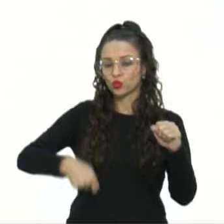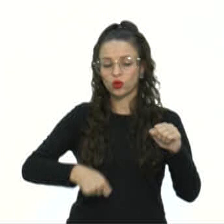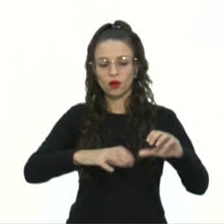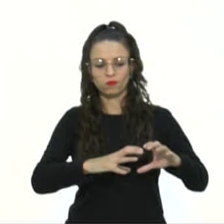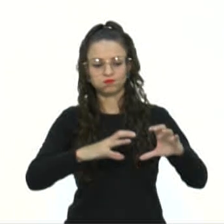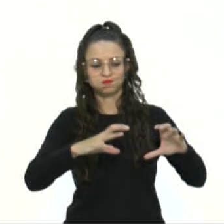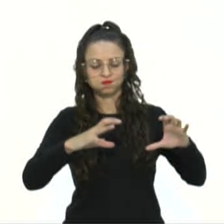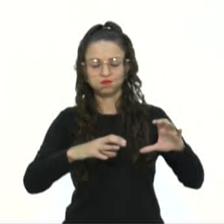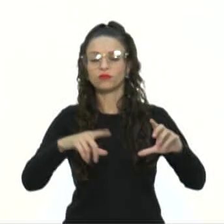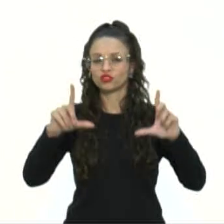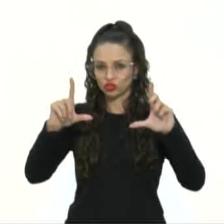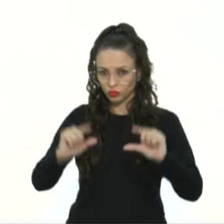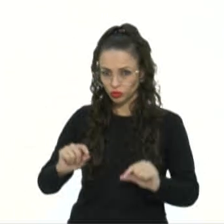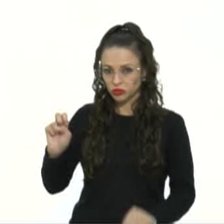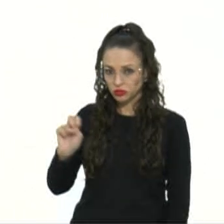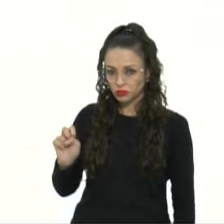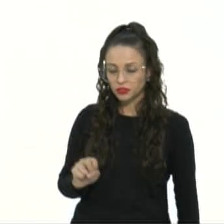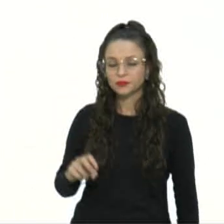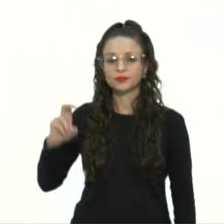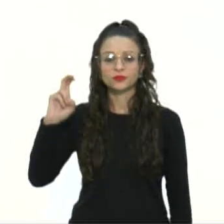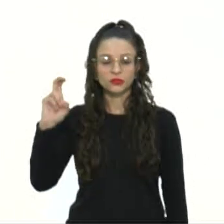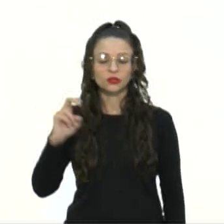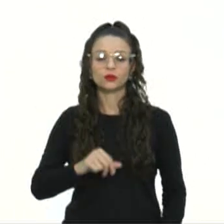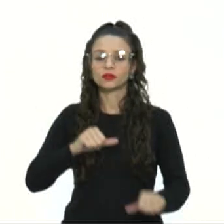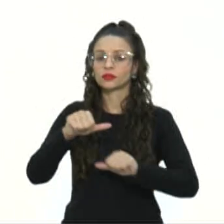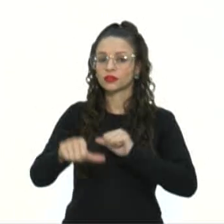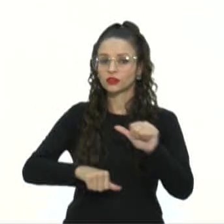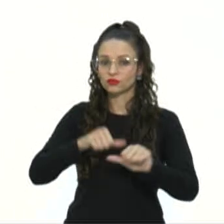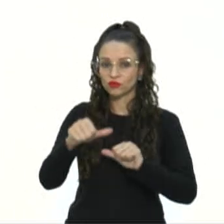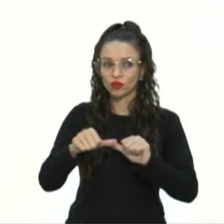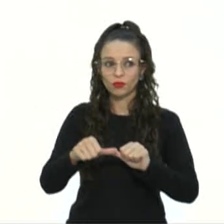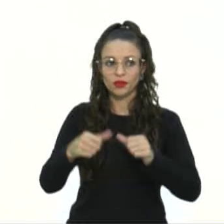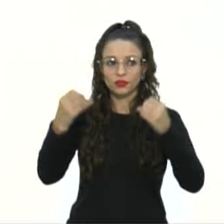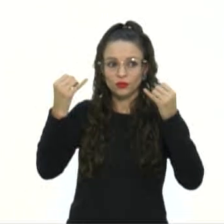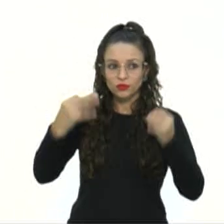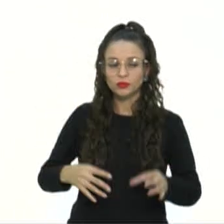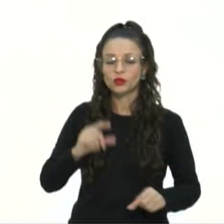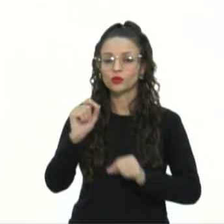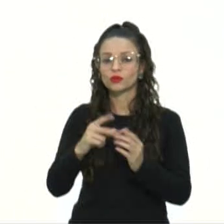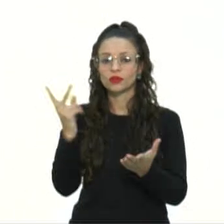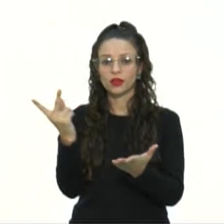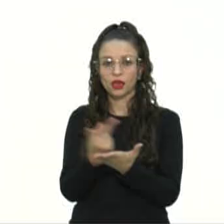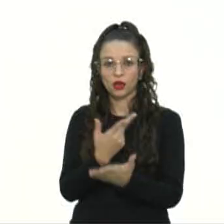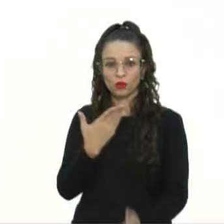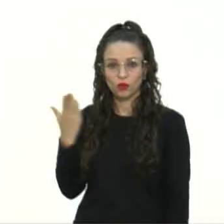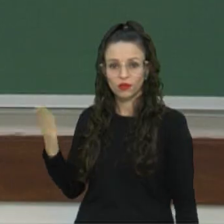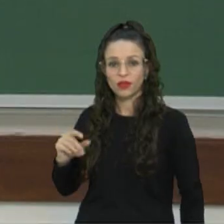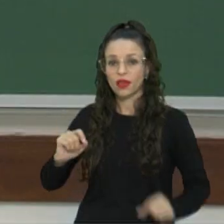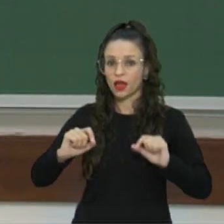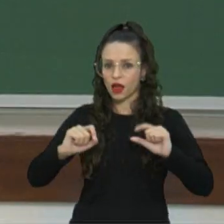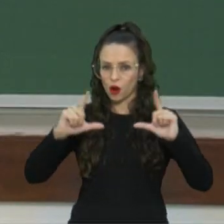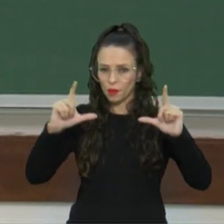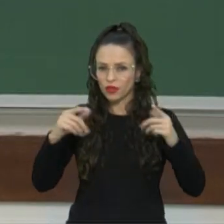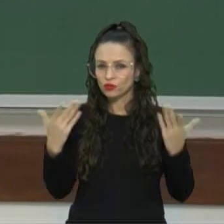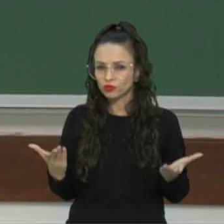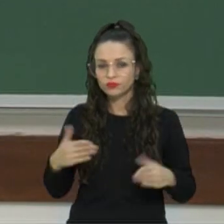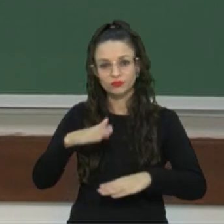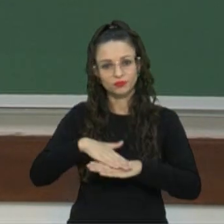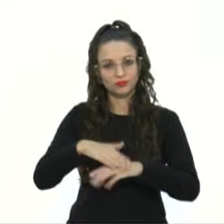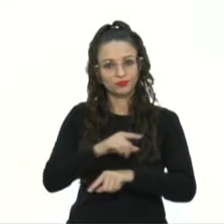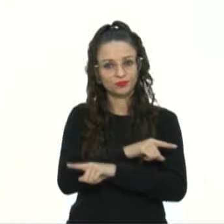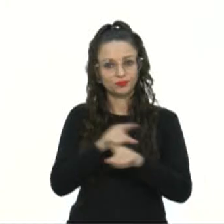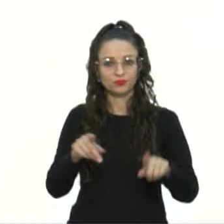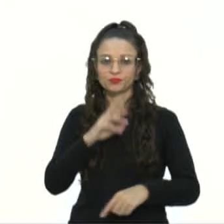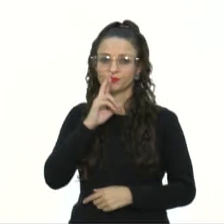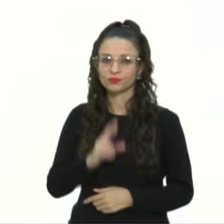diminuição de entropia. E 5. Na transformação, descrita aqui, ocorre com aumento de entropia. Agora é com vocês.